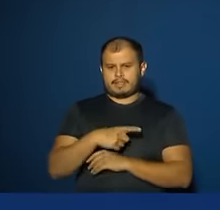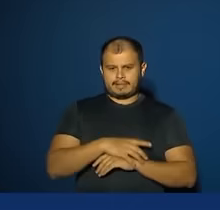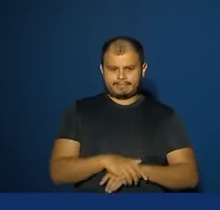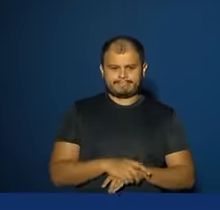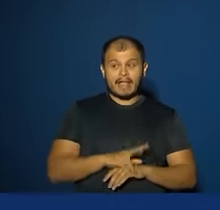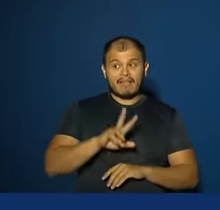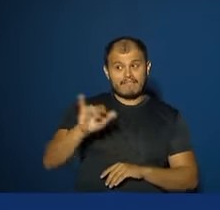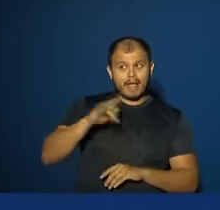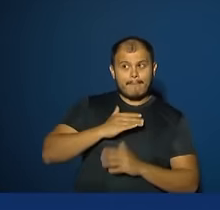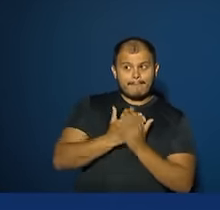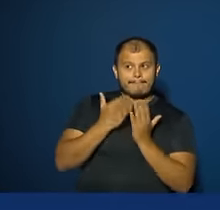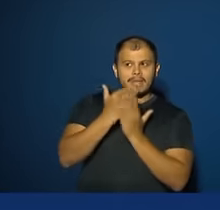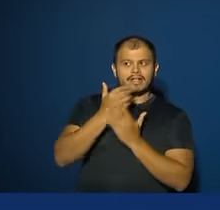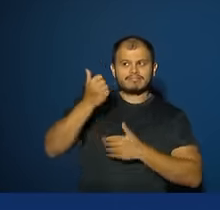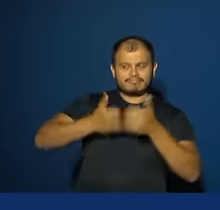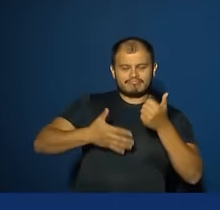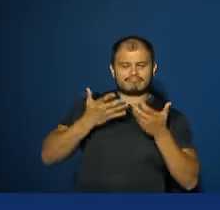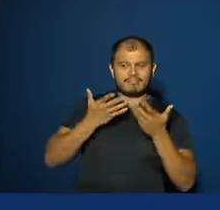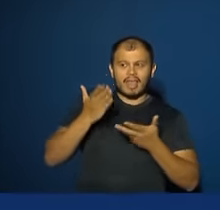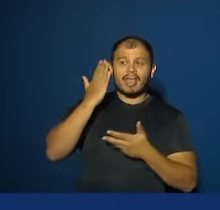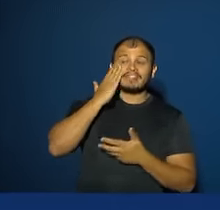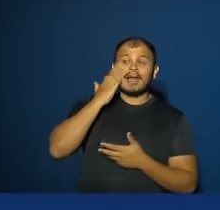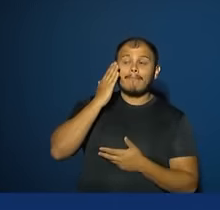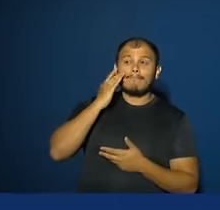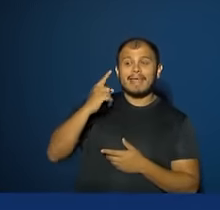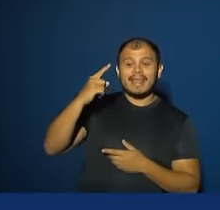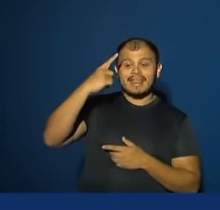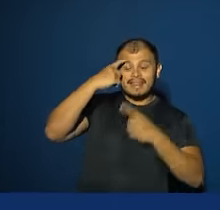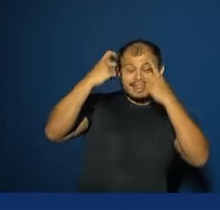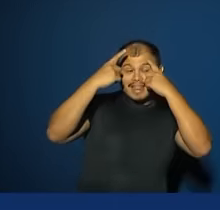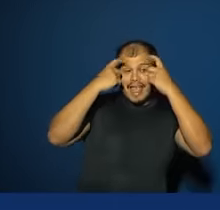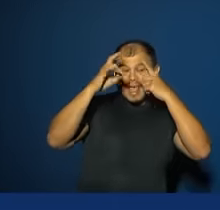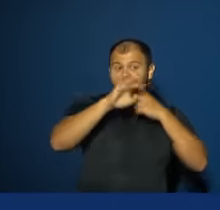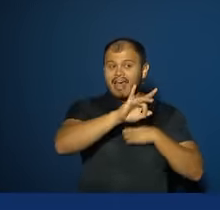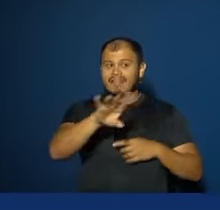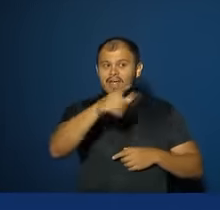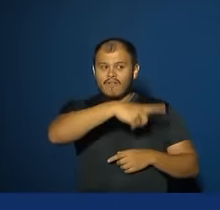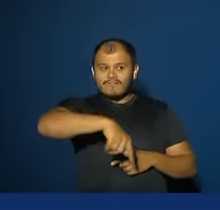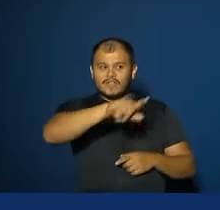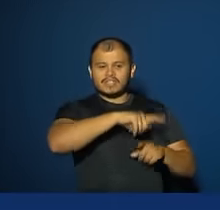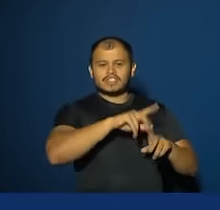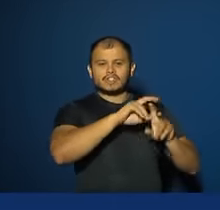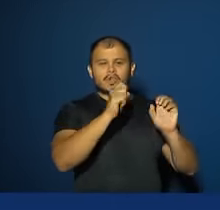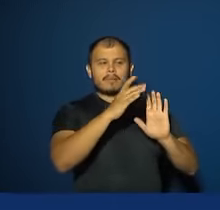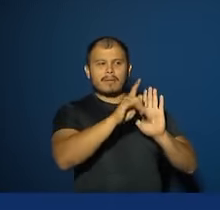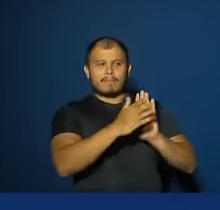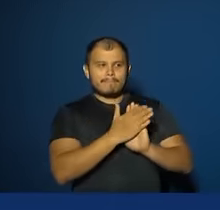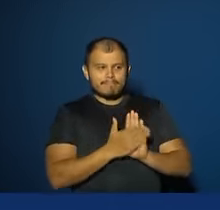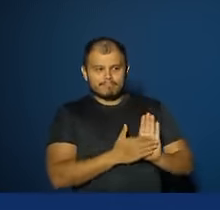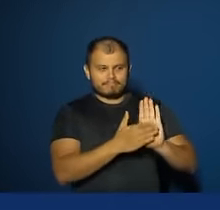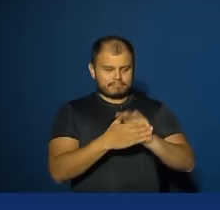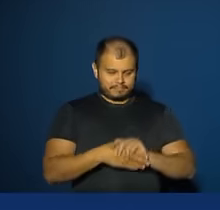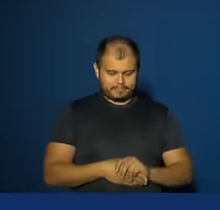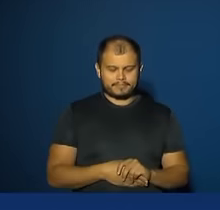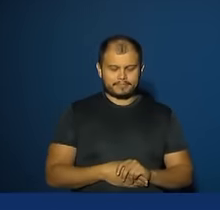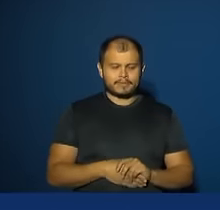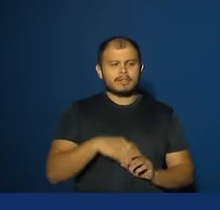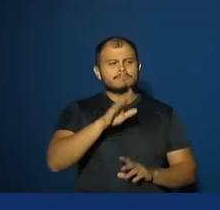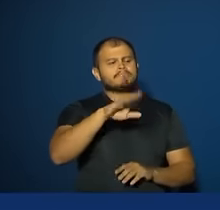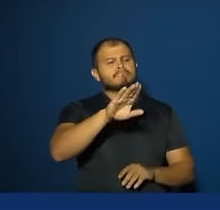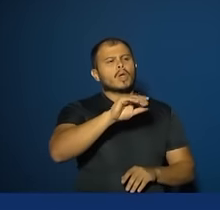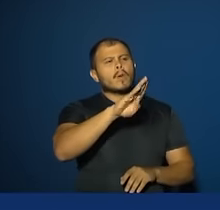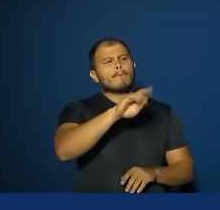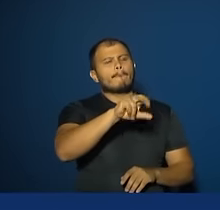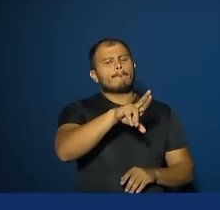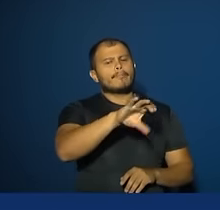vai falar um pouquinho, daqui a pouco eu vou querer saber, eu quero ideias de cada um de vocês, em termos de papéis. Bruno, pegando esse gancho